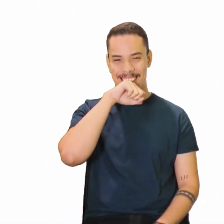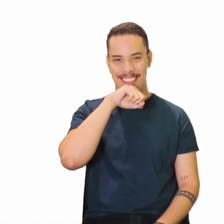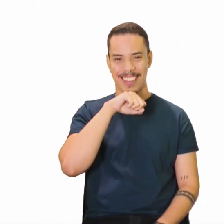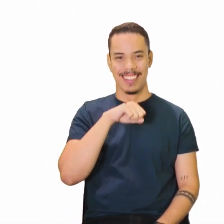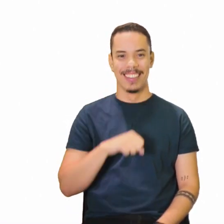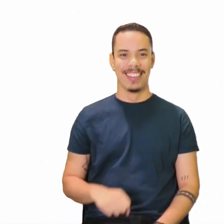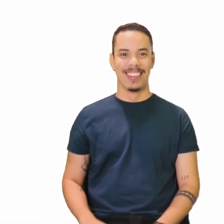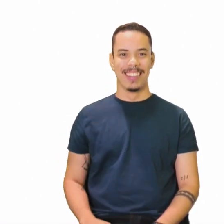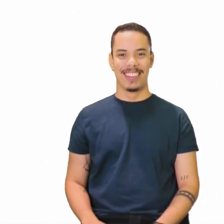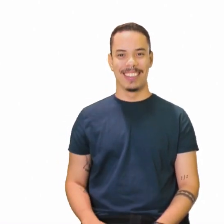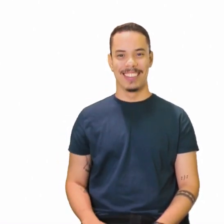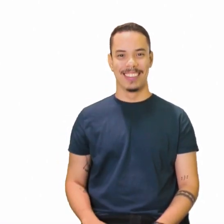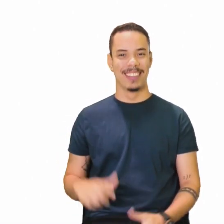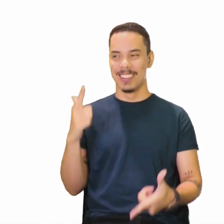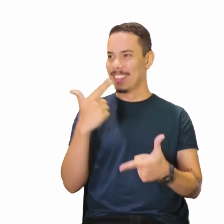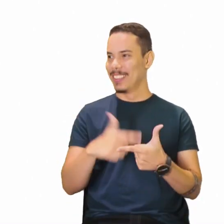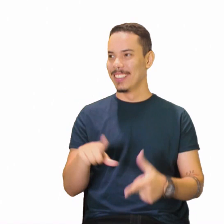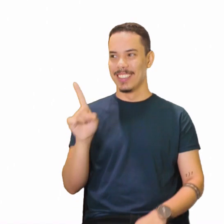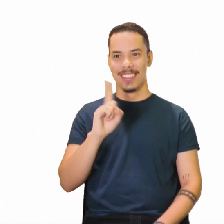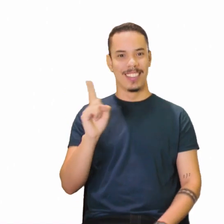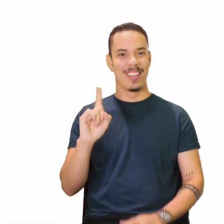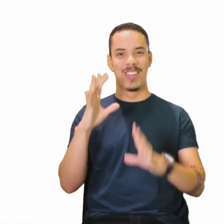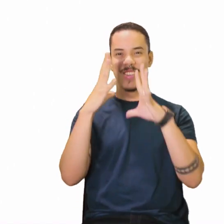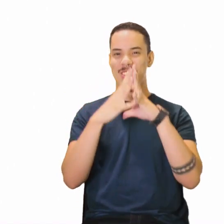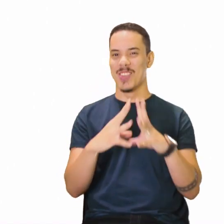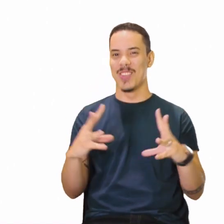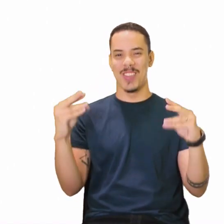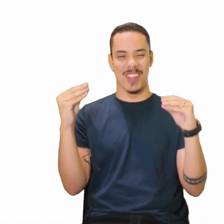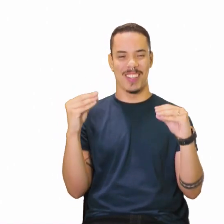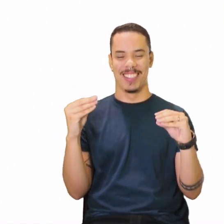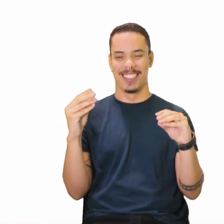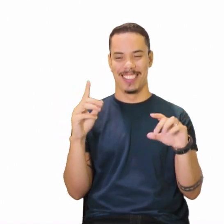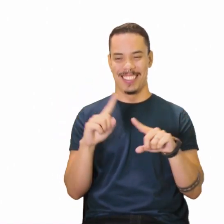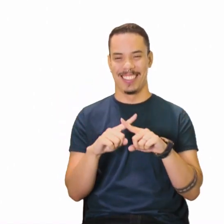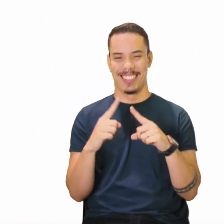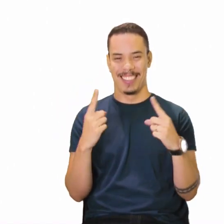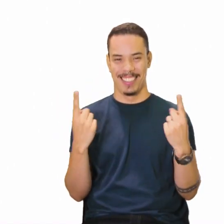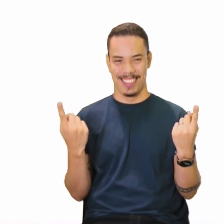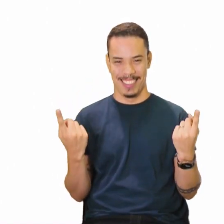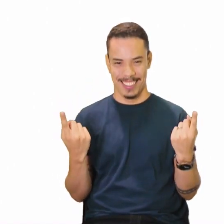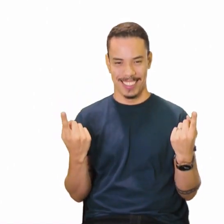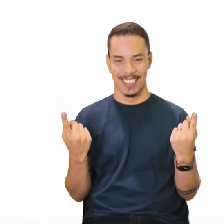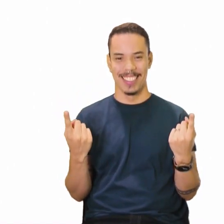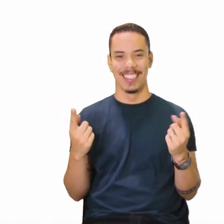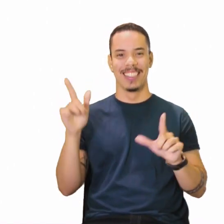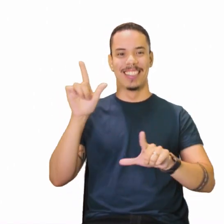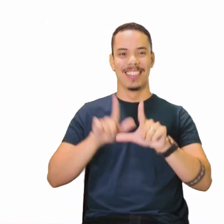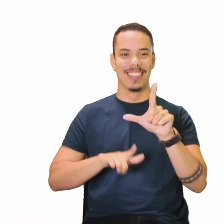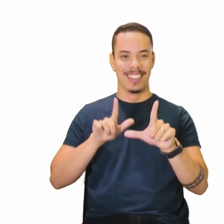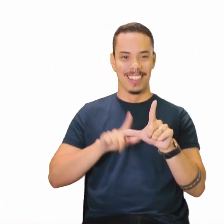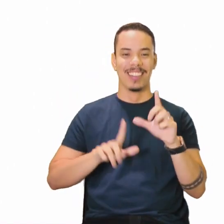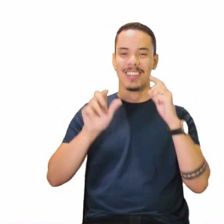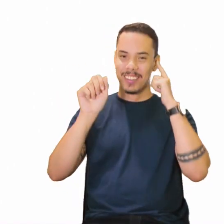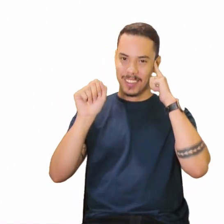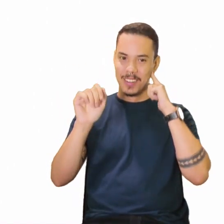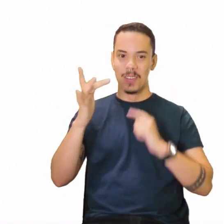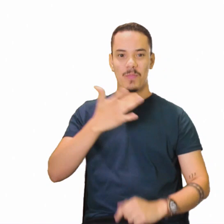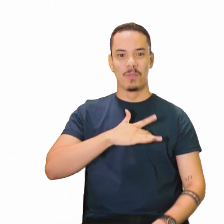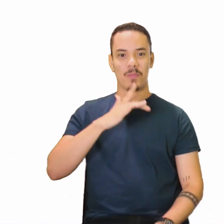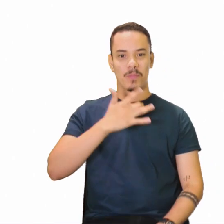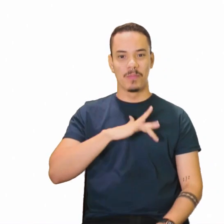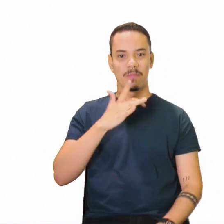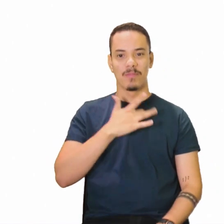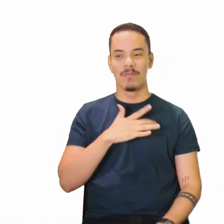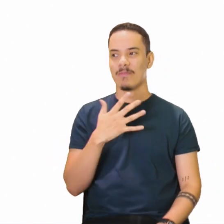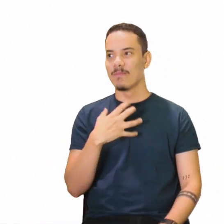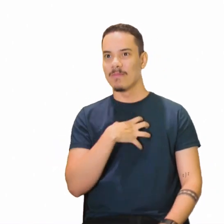Gente, não tem problema, aqui que sumiu foi tudo, ó. Então aqui fica a letra A. O coitado está se